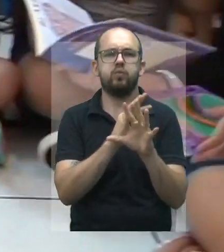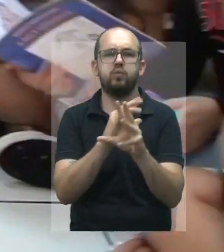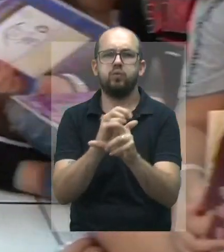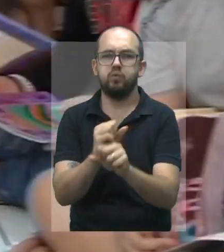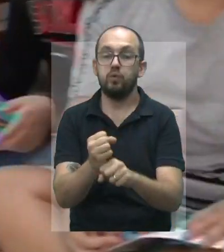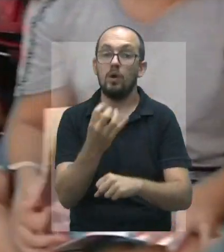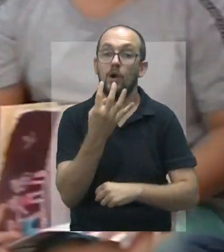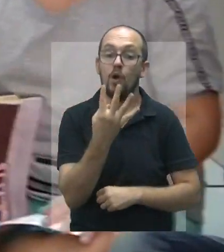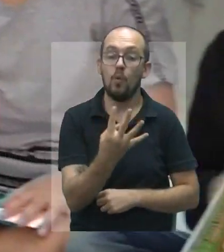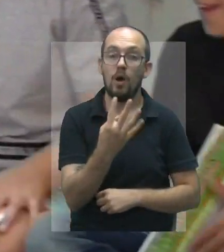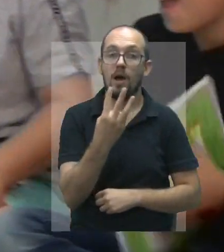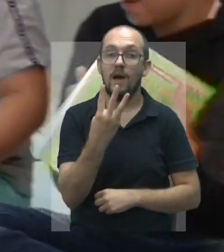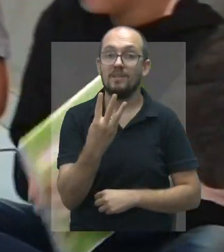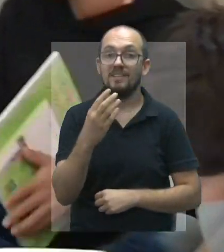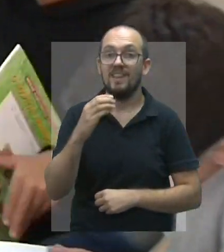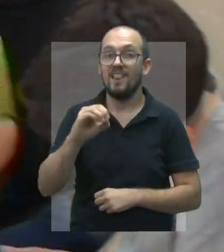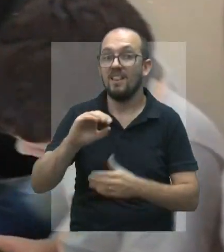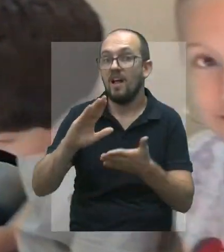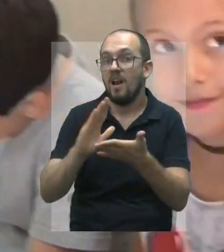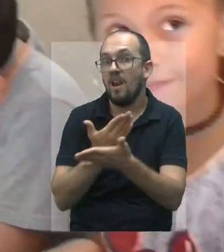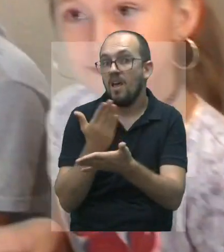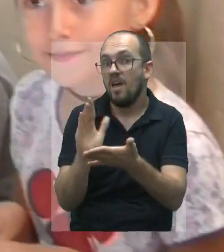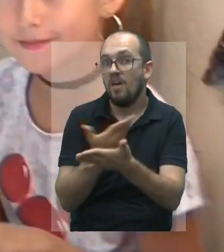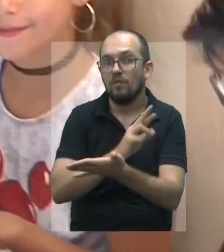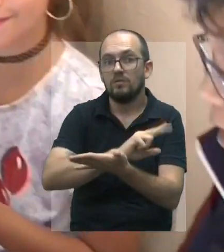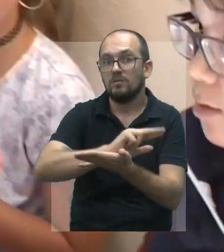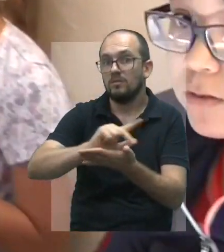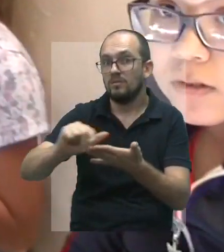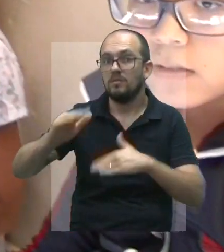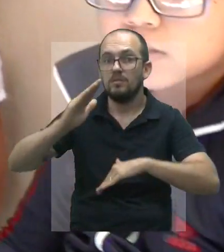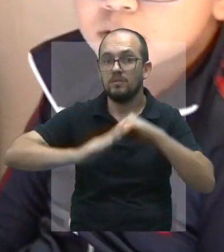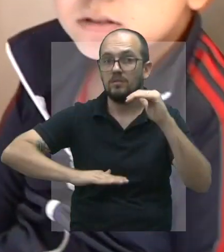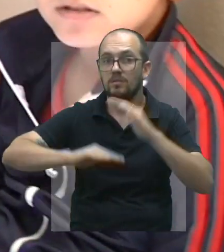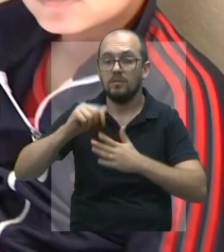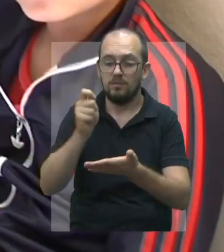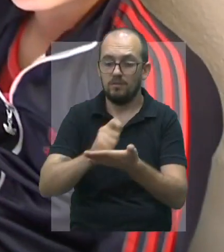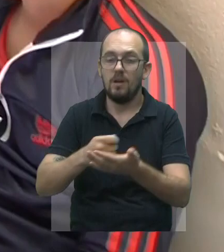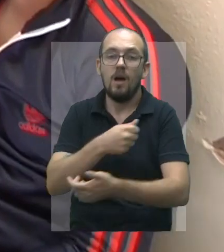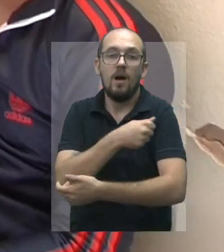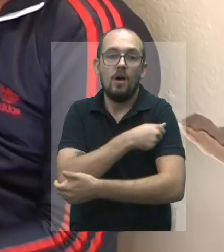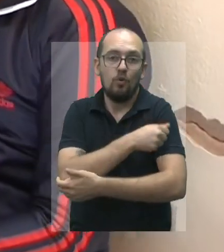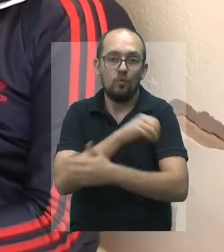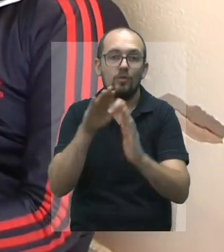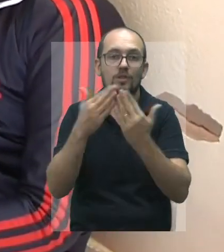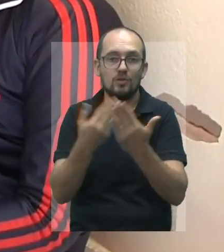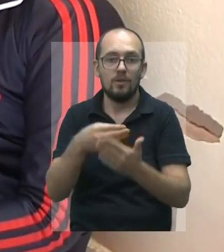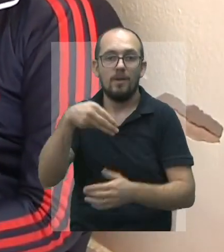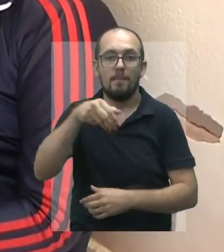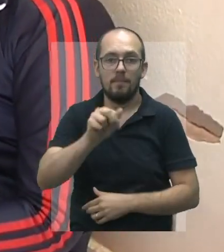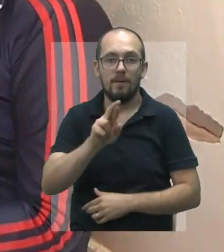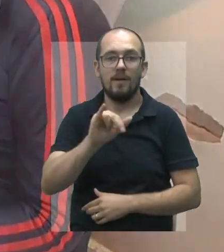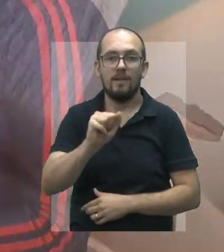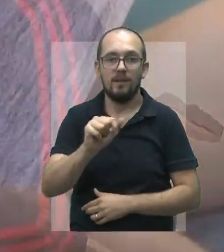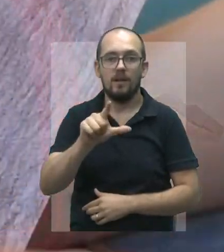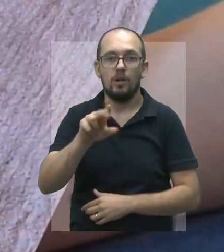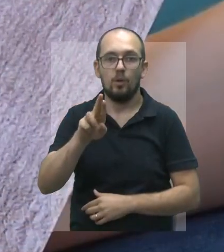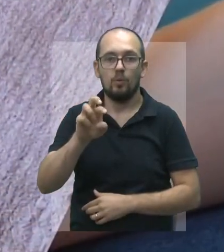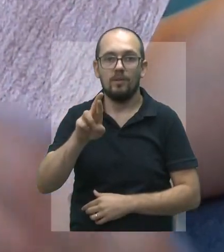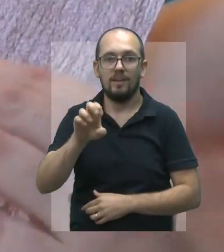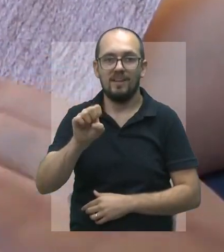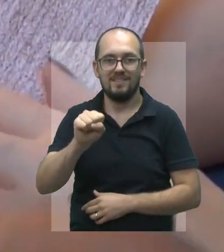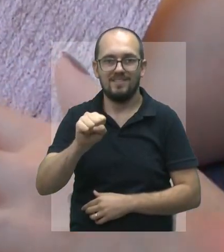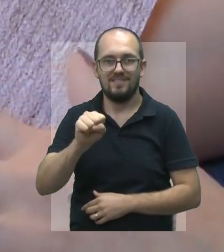430 histórias produzidas pelos alunos da Escola Municipal Professora Maria de Lourdes Camargo Melo.